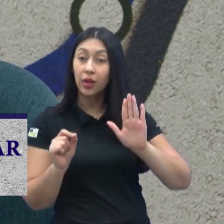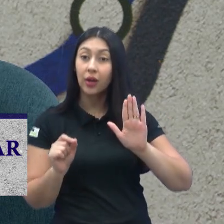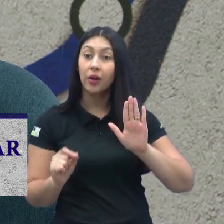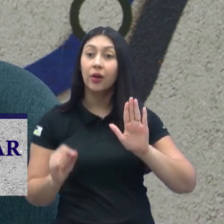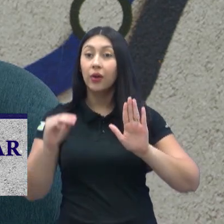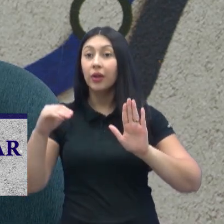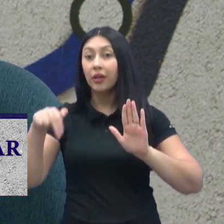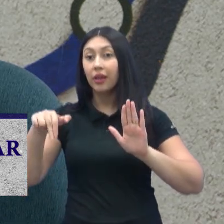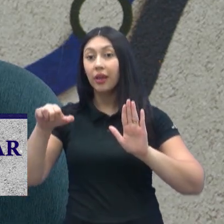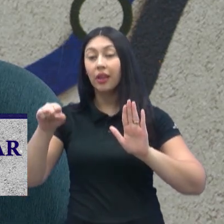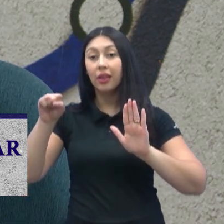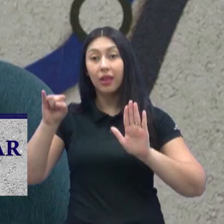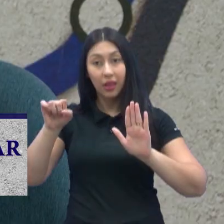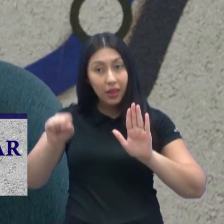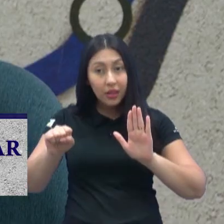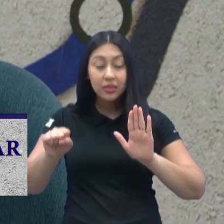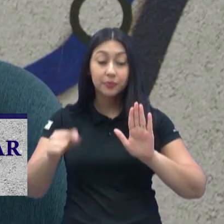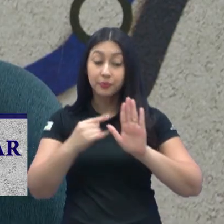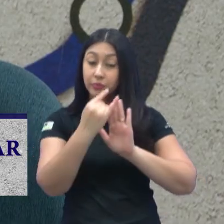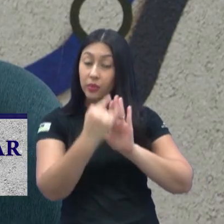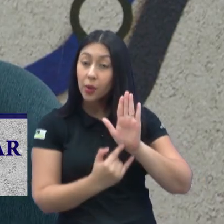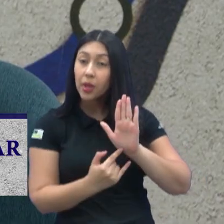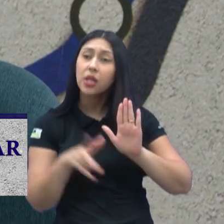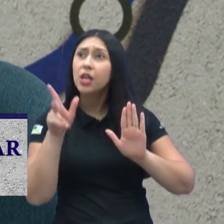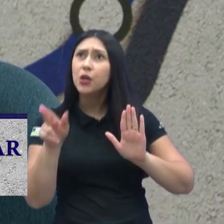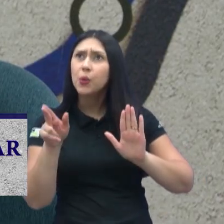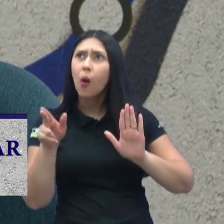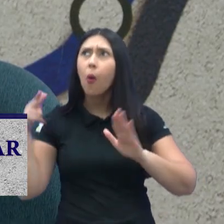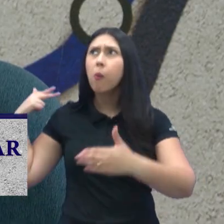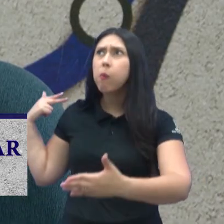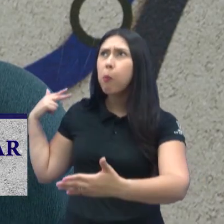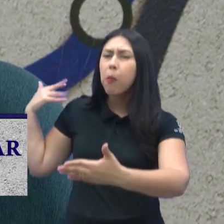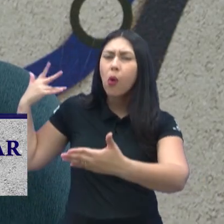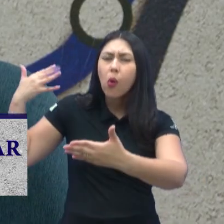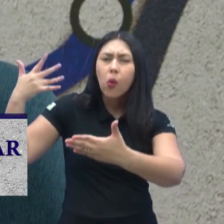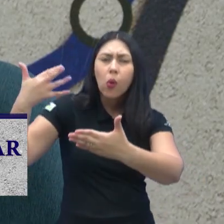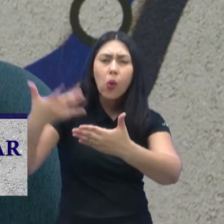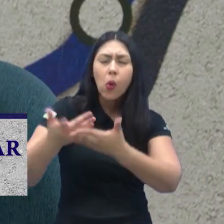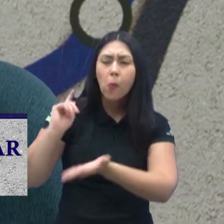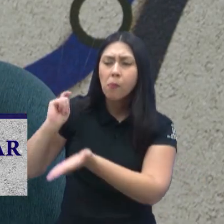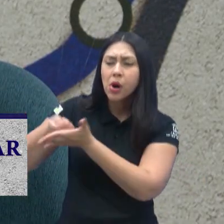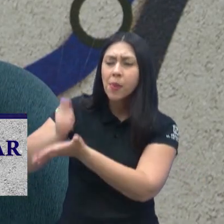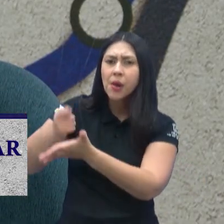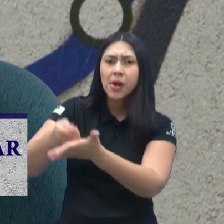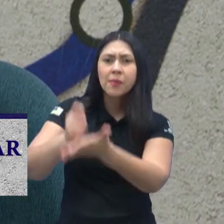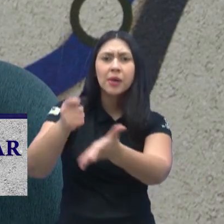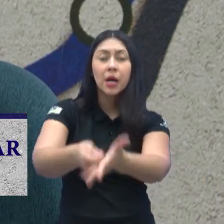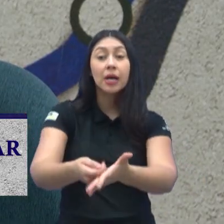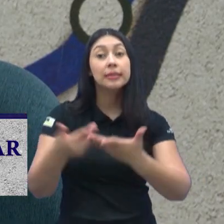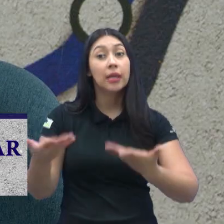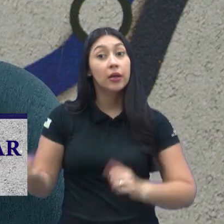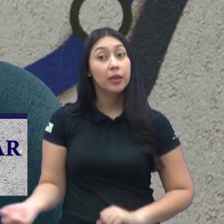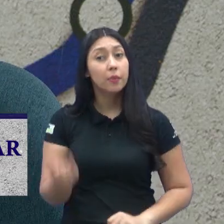Informações Sociais. Esse documento é como se fosse toda a vida contributiva ali da pessoa. Então, é importante a pessoa sempre entrar